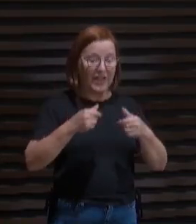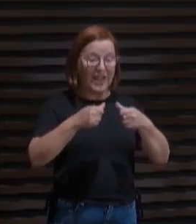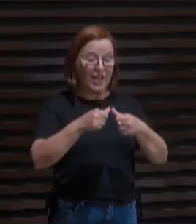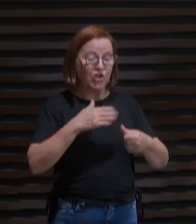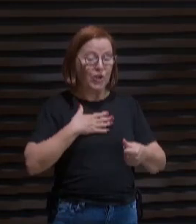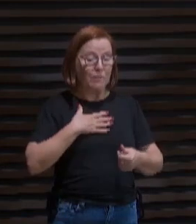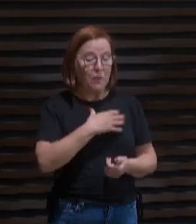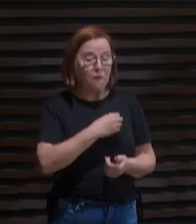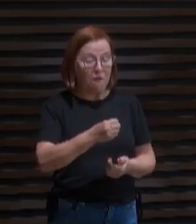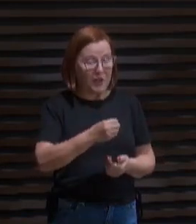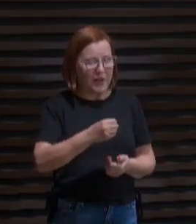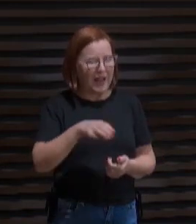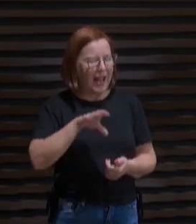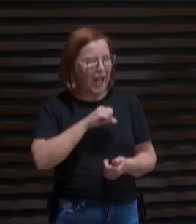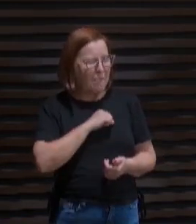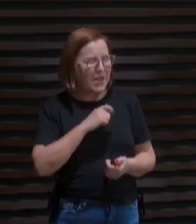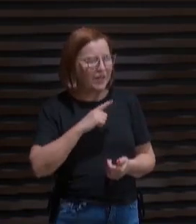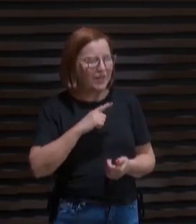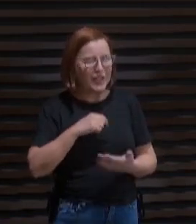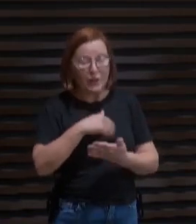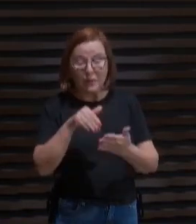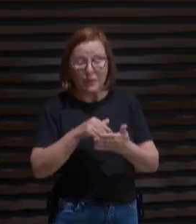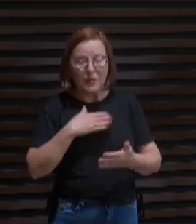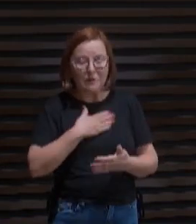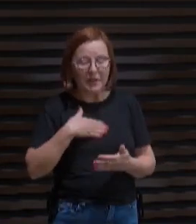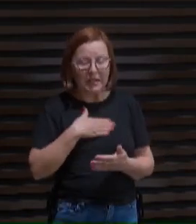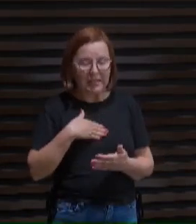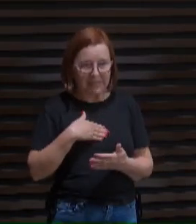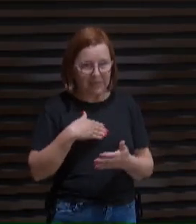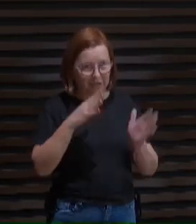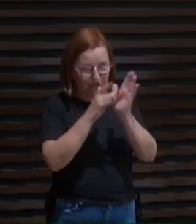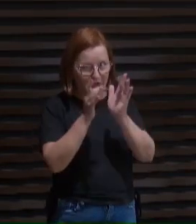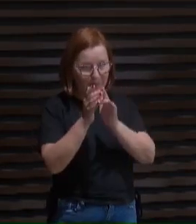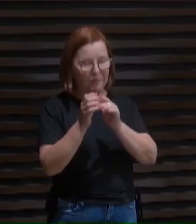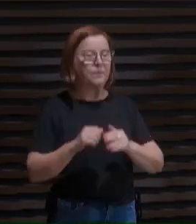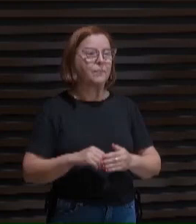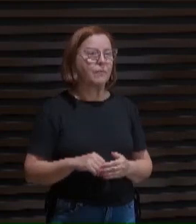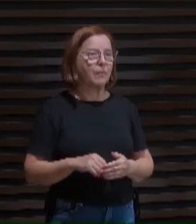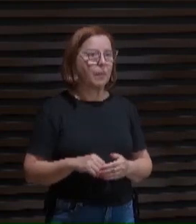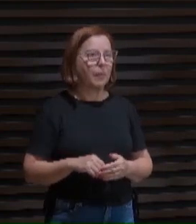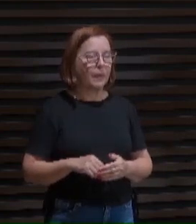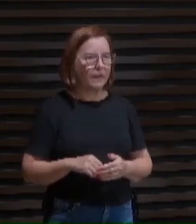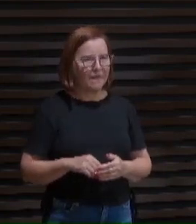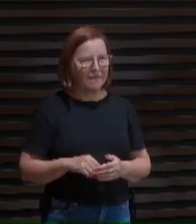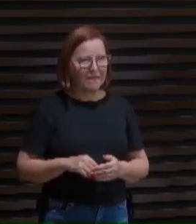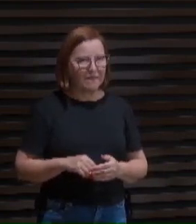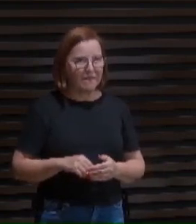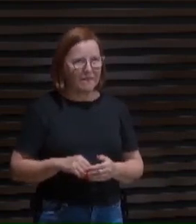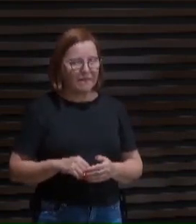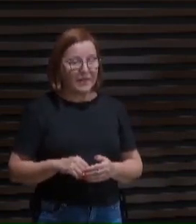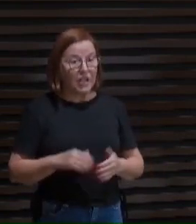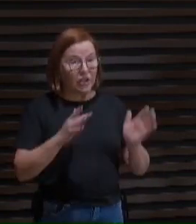O Espírito Santo leva Jesus para o deserto para ser tentado pelo diabo. Depois de jejuar 40 dias e 40 noites,